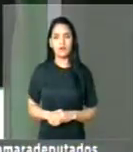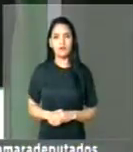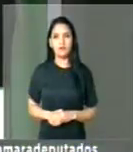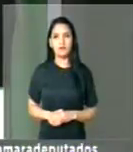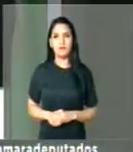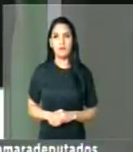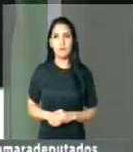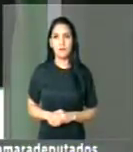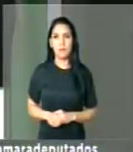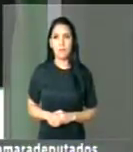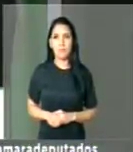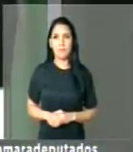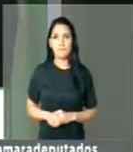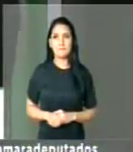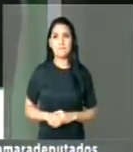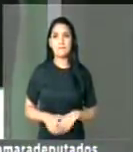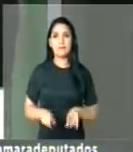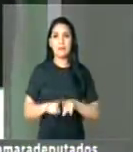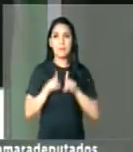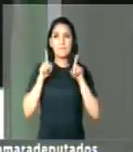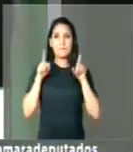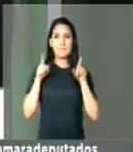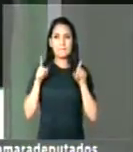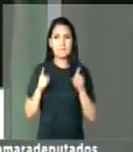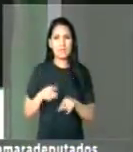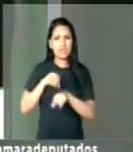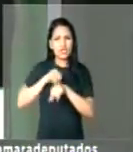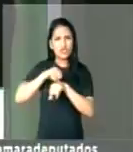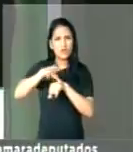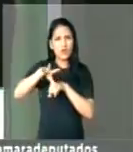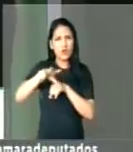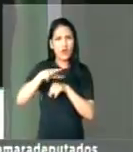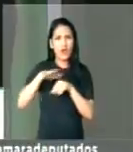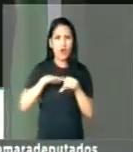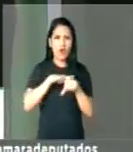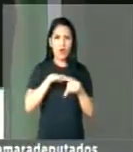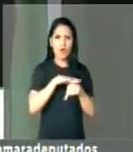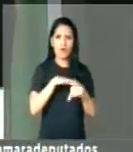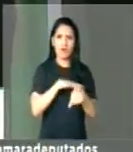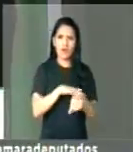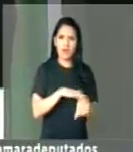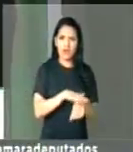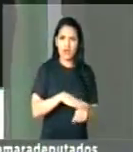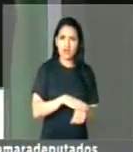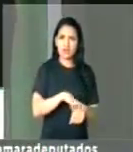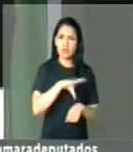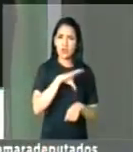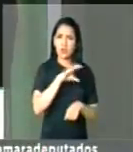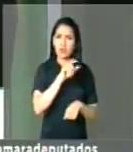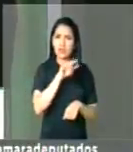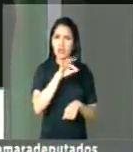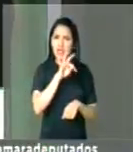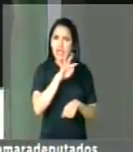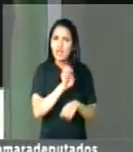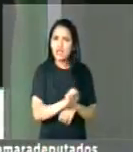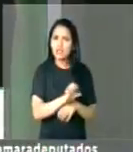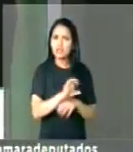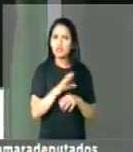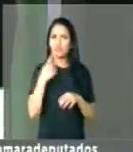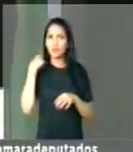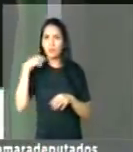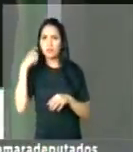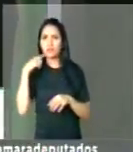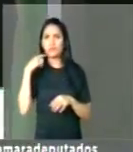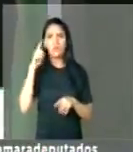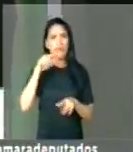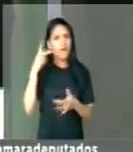contrário. Mas vazar uma conversa de um cliente com um advogado é ilegal. O juiz fez isso para tentar